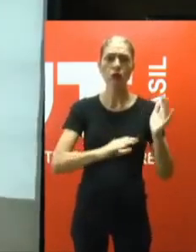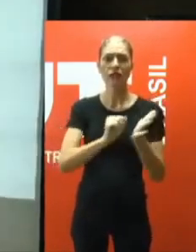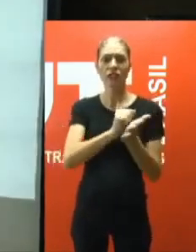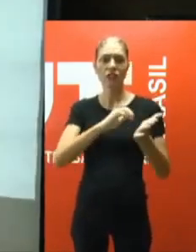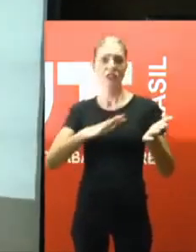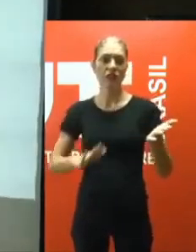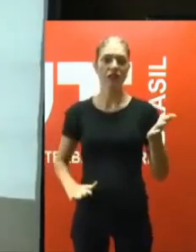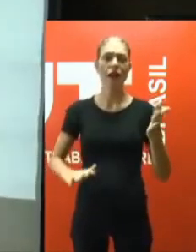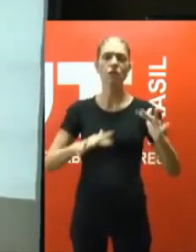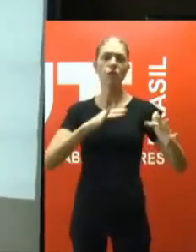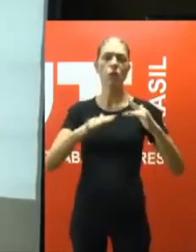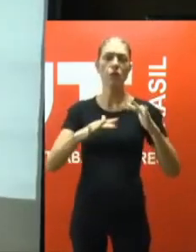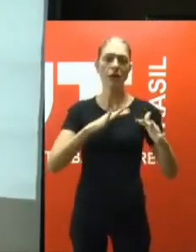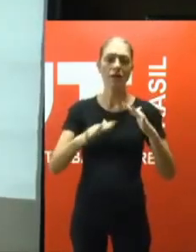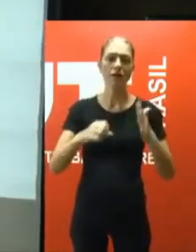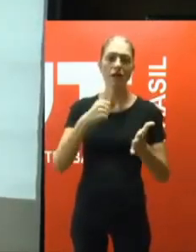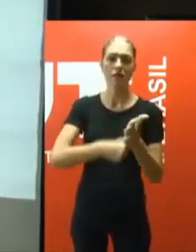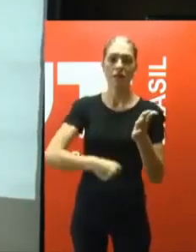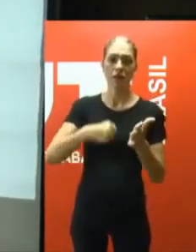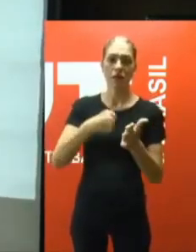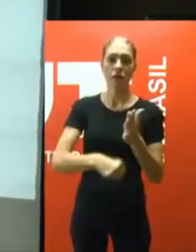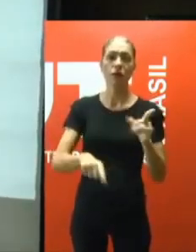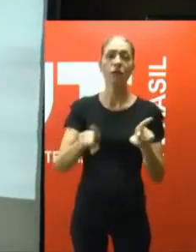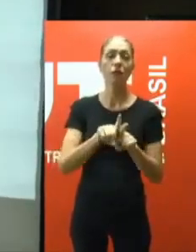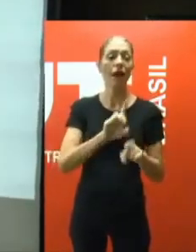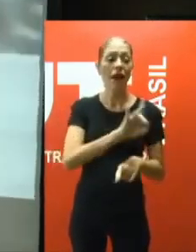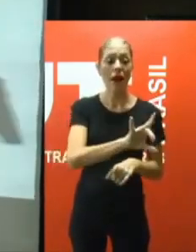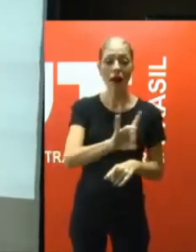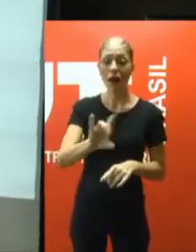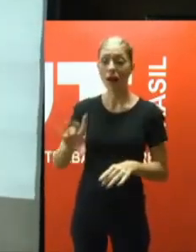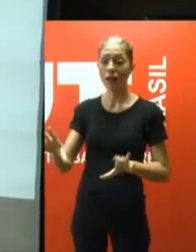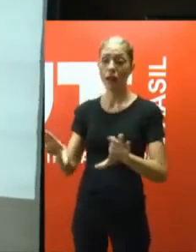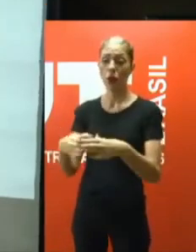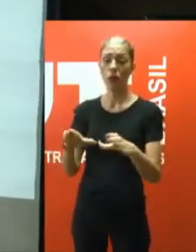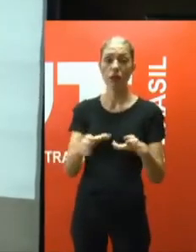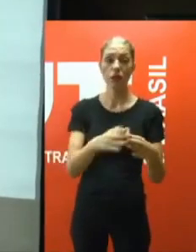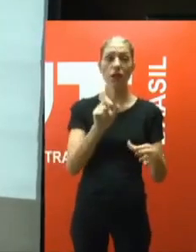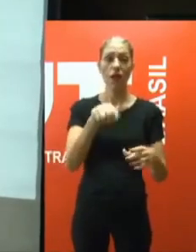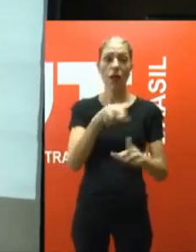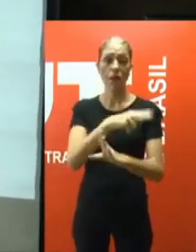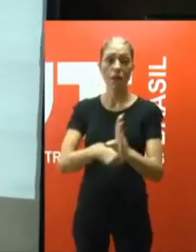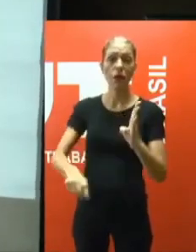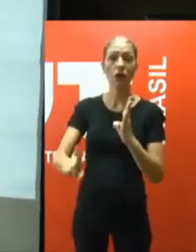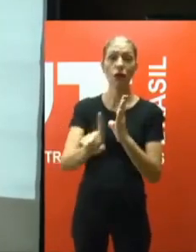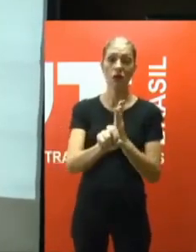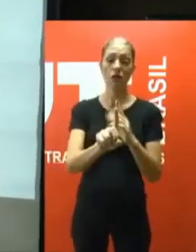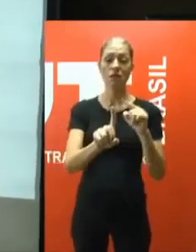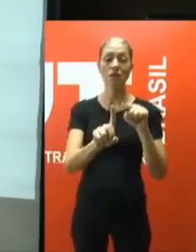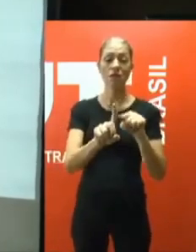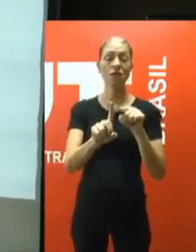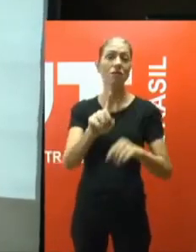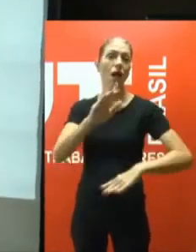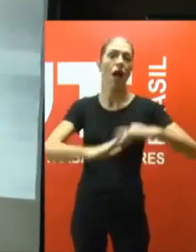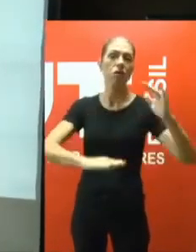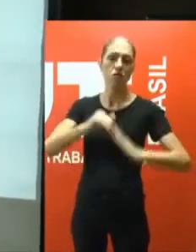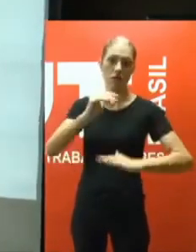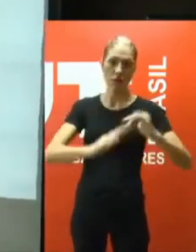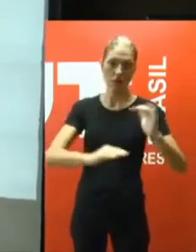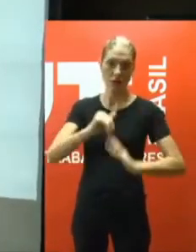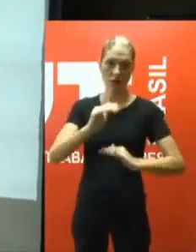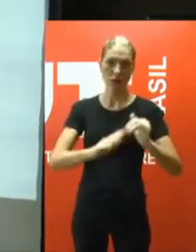de mobilização. Cada comitê é protagonista das suas ações e atua